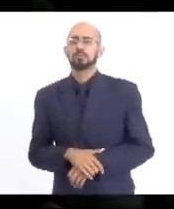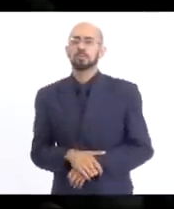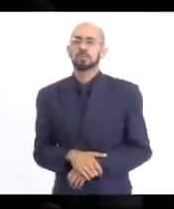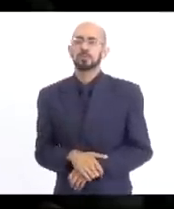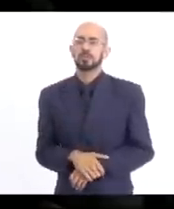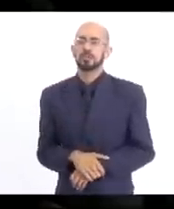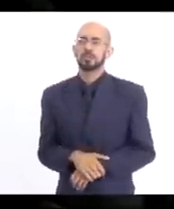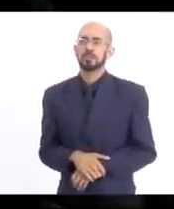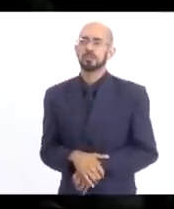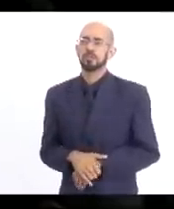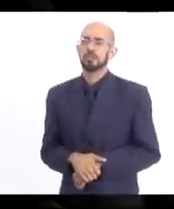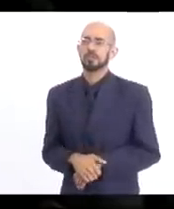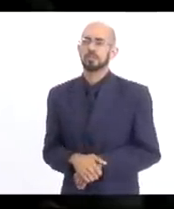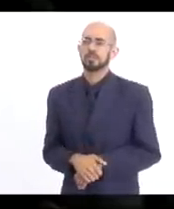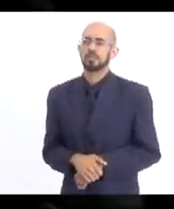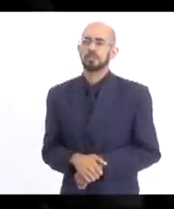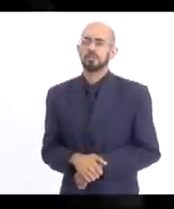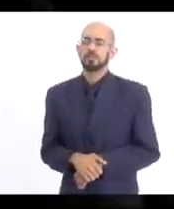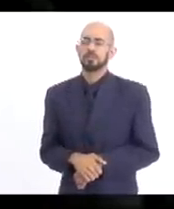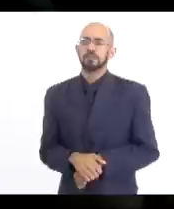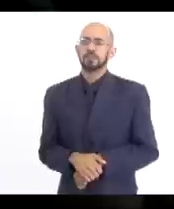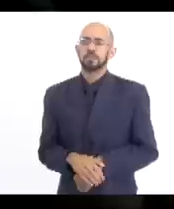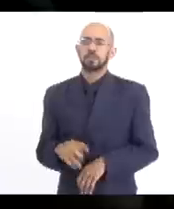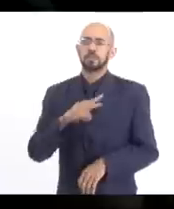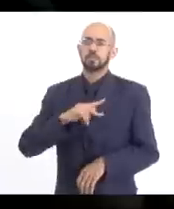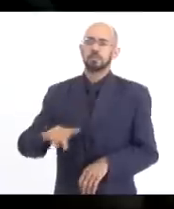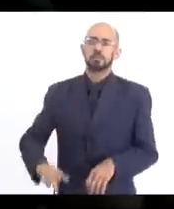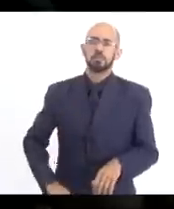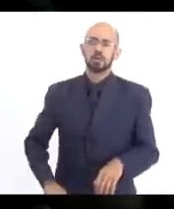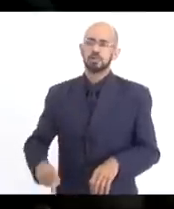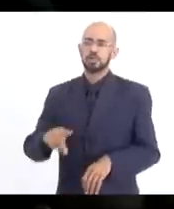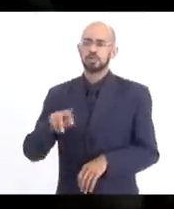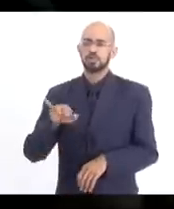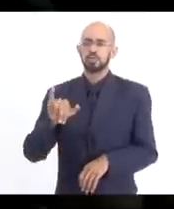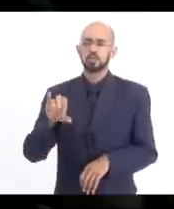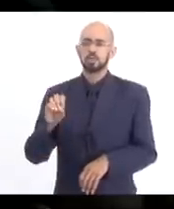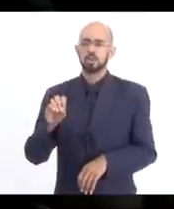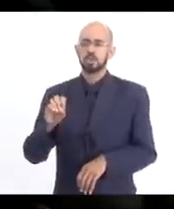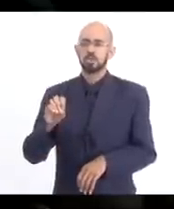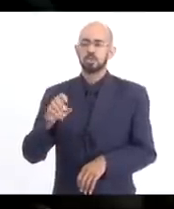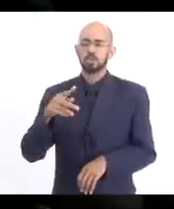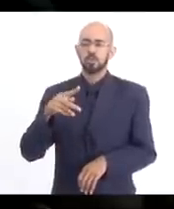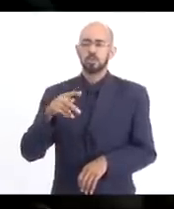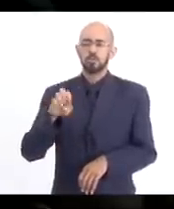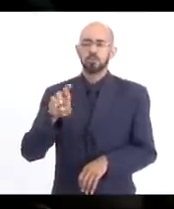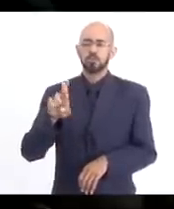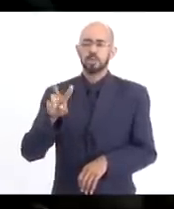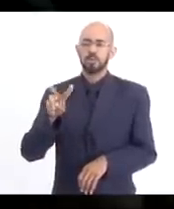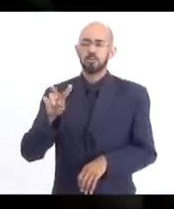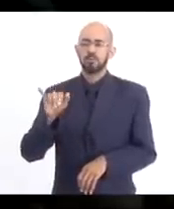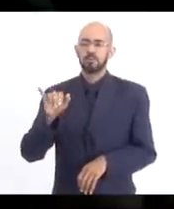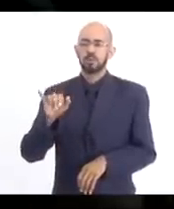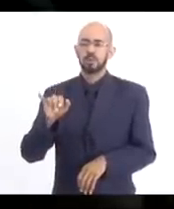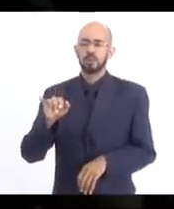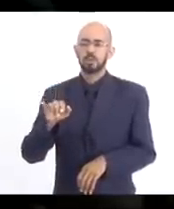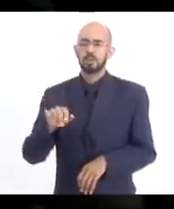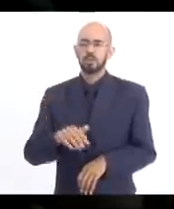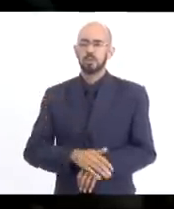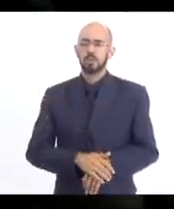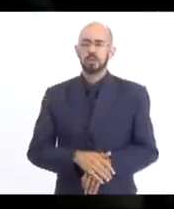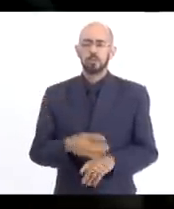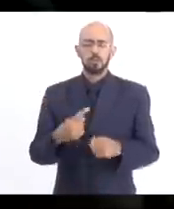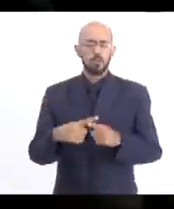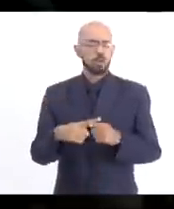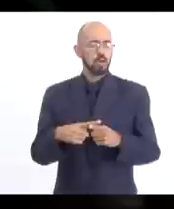Pode falar, Luiz. É que eu queria o presidente do Rio Previdência me ouvisse. Porque, veja só, deputado Márcio